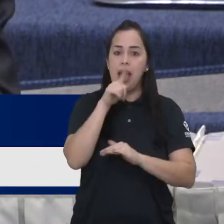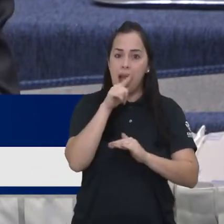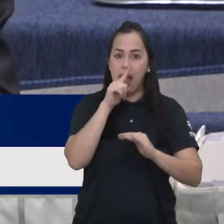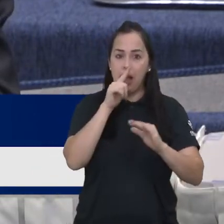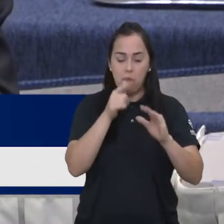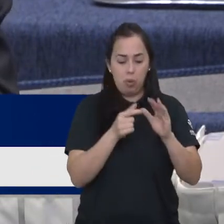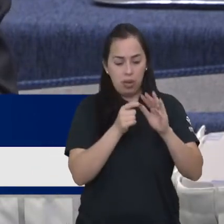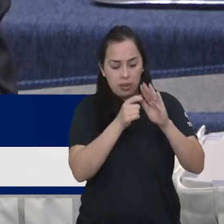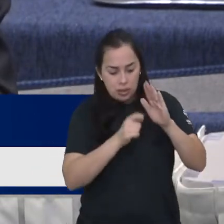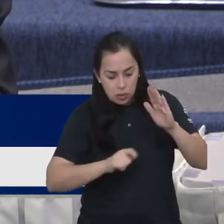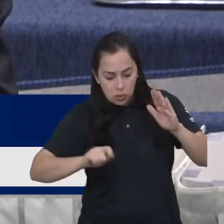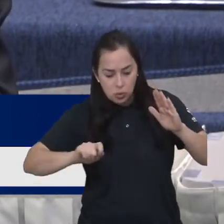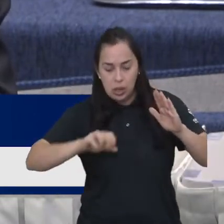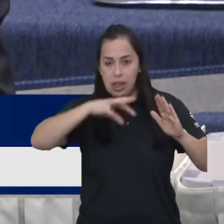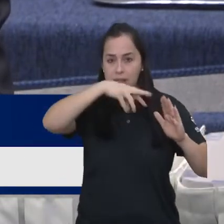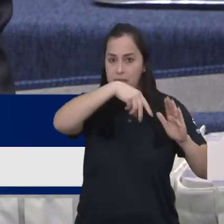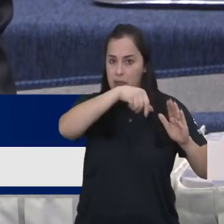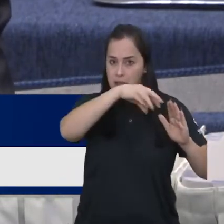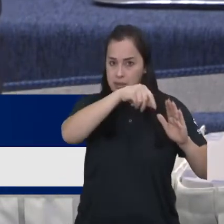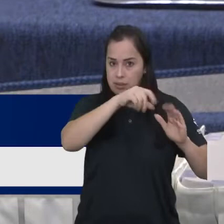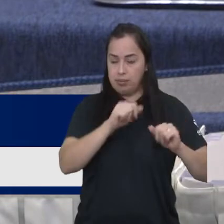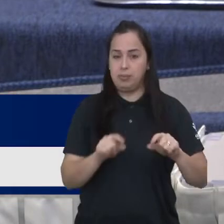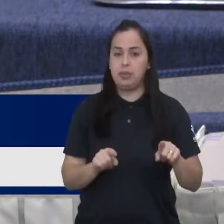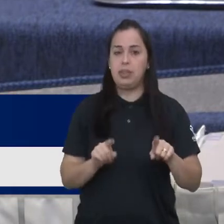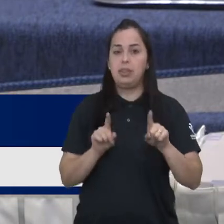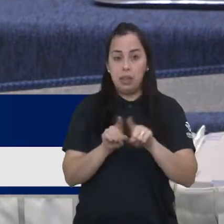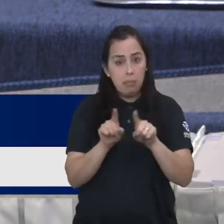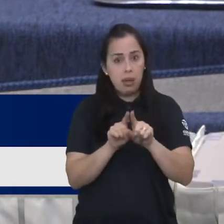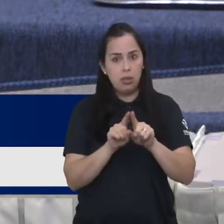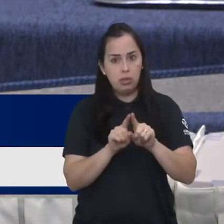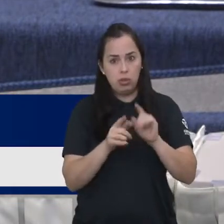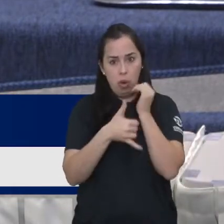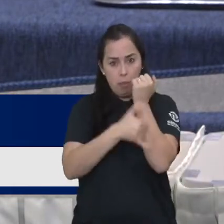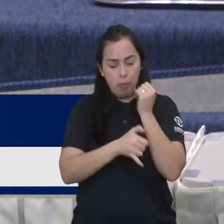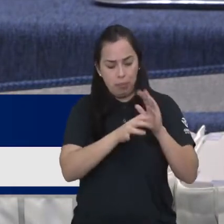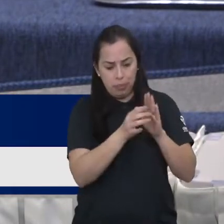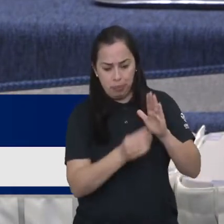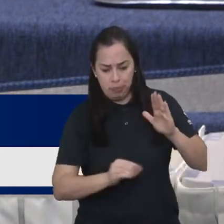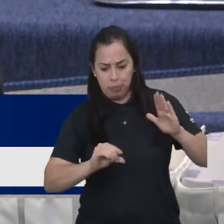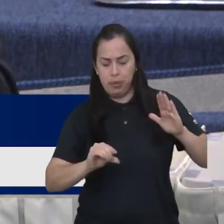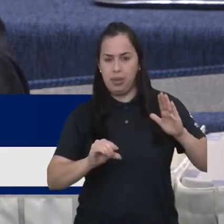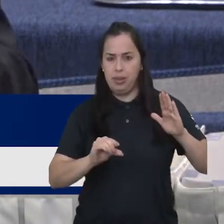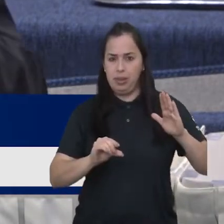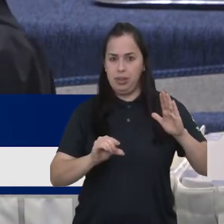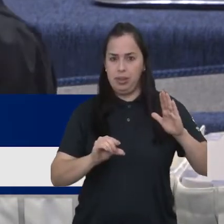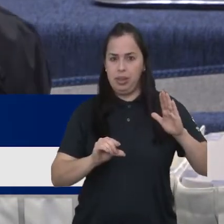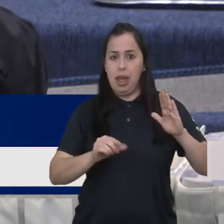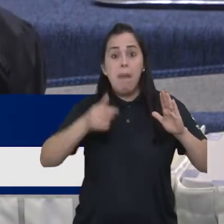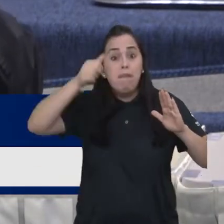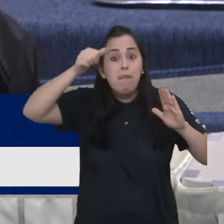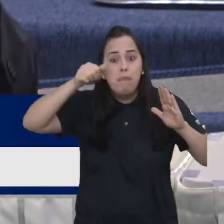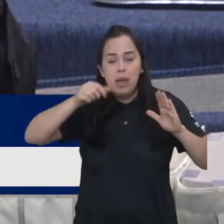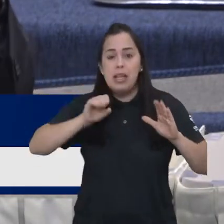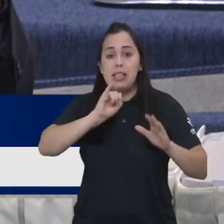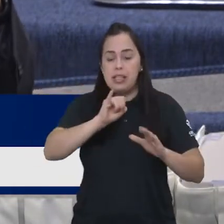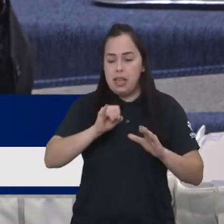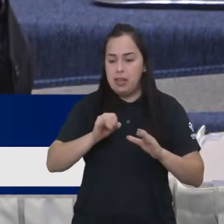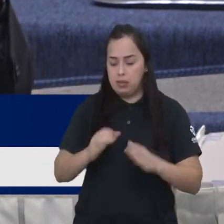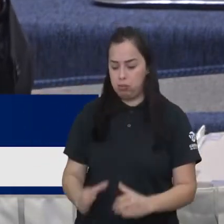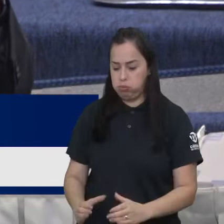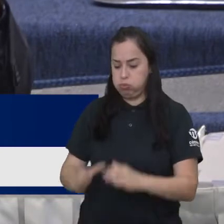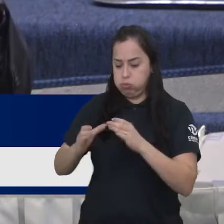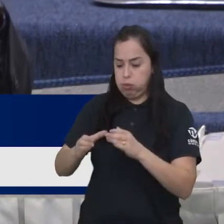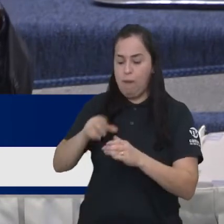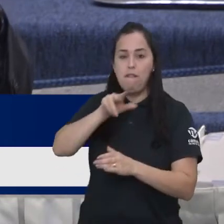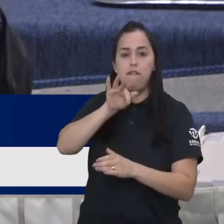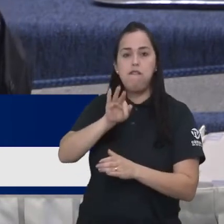ligação. E a gente conseguiu fazer esse acordo. Então, todas as ligações e esgoto também, porque o esgoto de fossa ali é a pior coisa que tem, se você